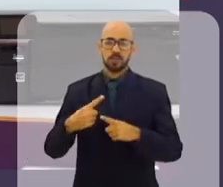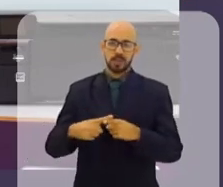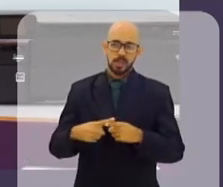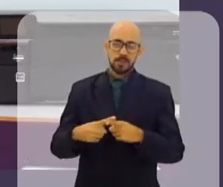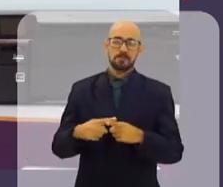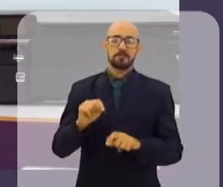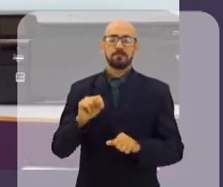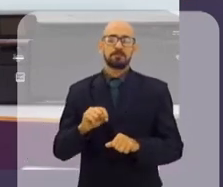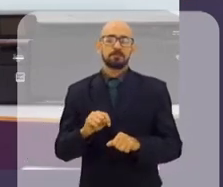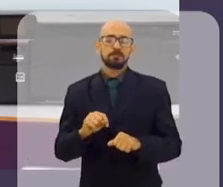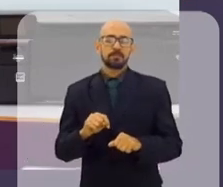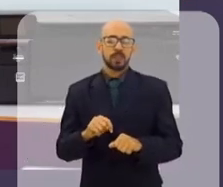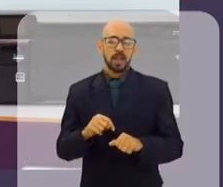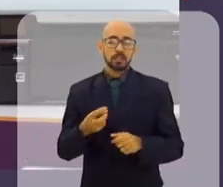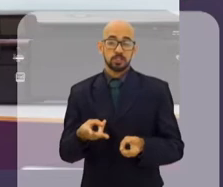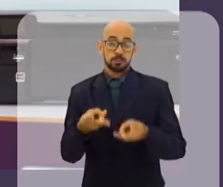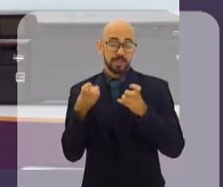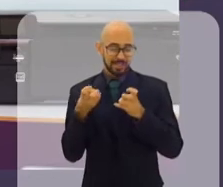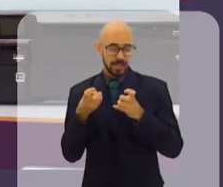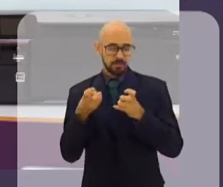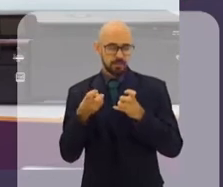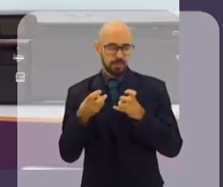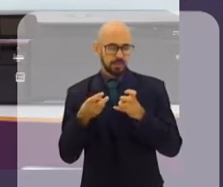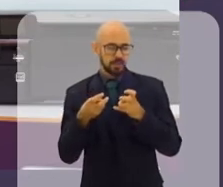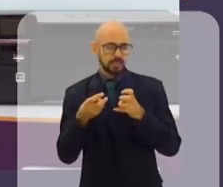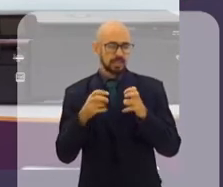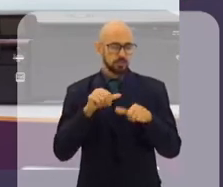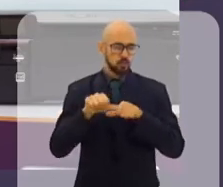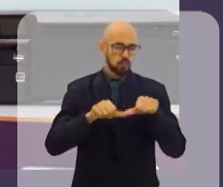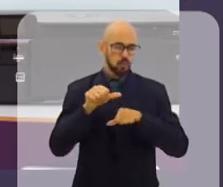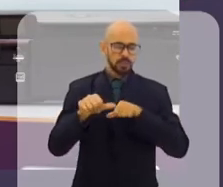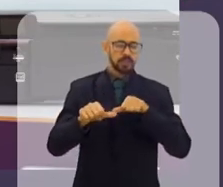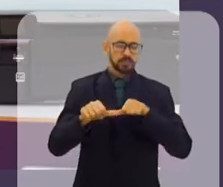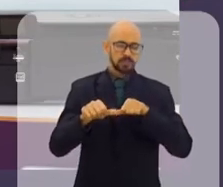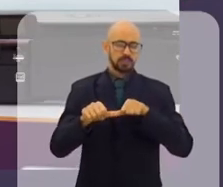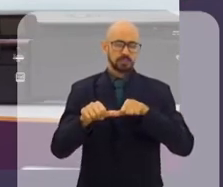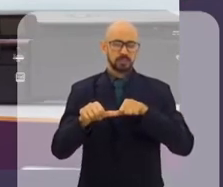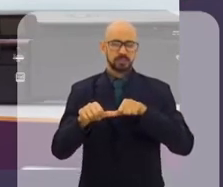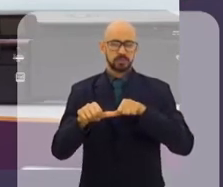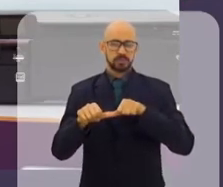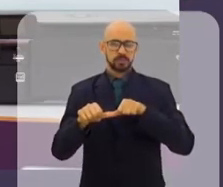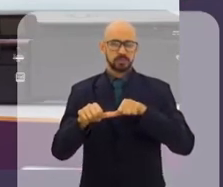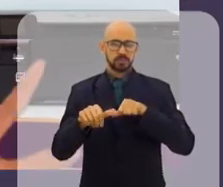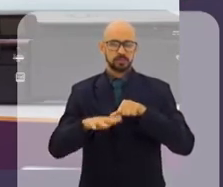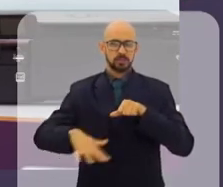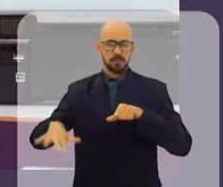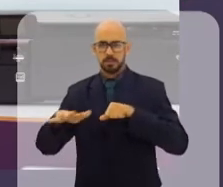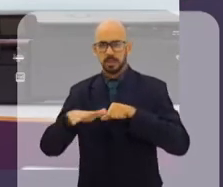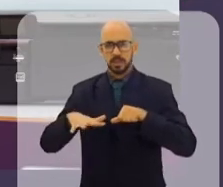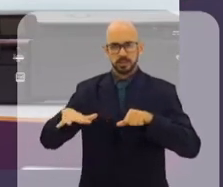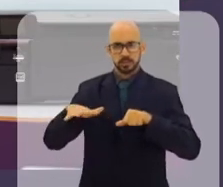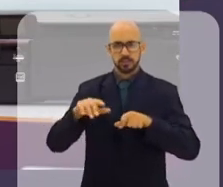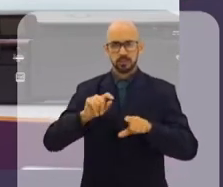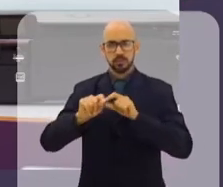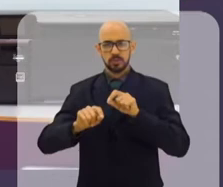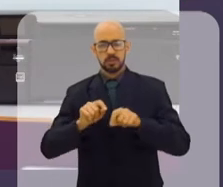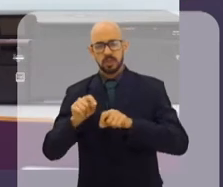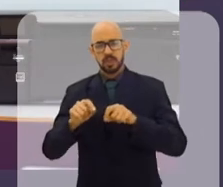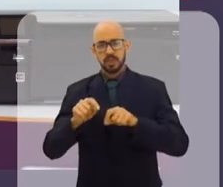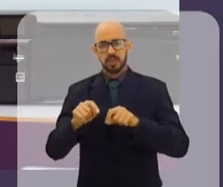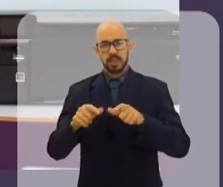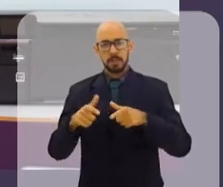gente vê, a gente assiste essas mudanças num ambiente que